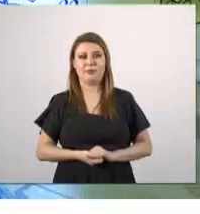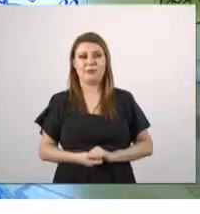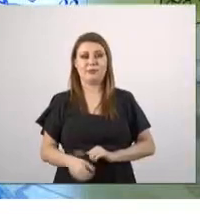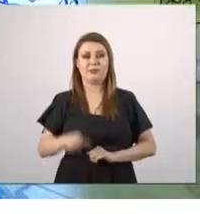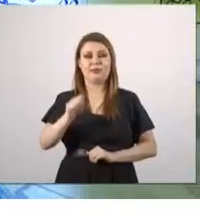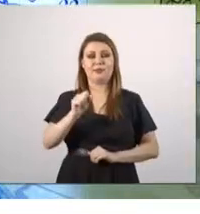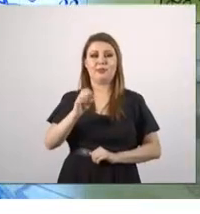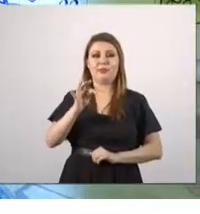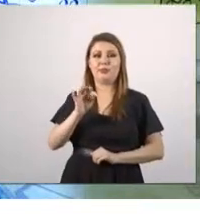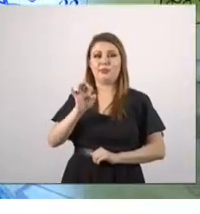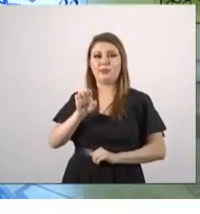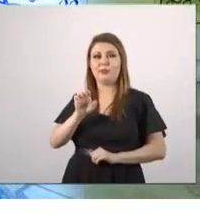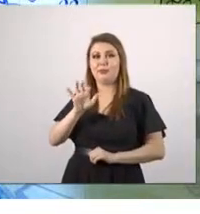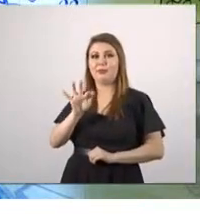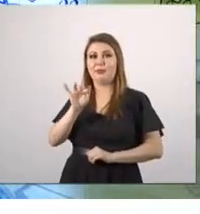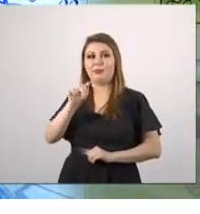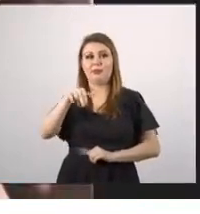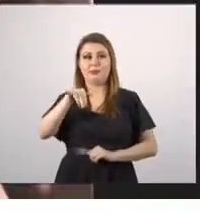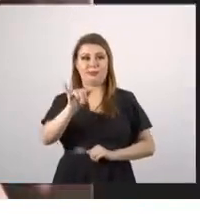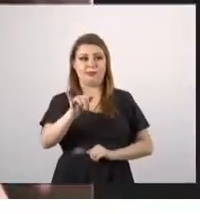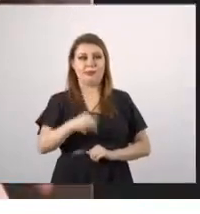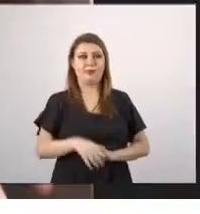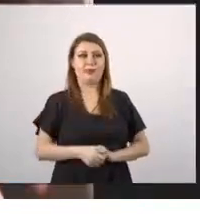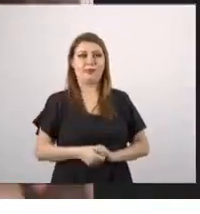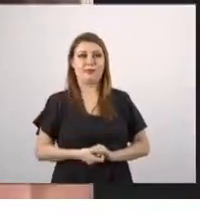Stephanie Kaluf Pussoli Miller.